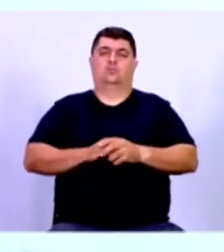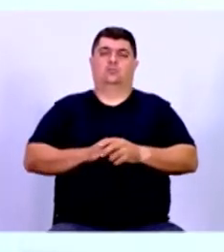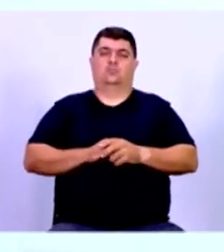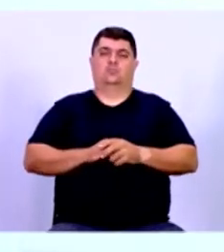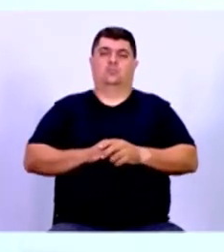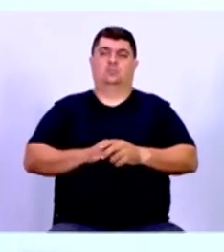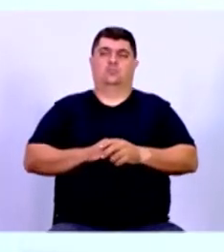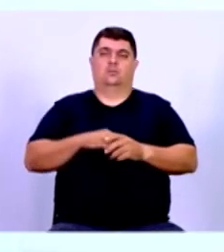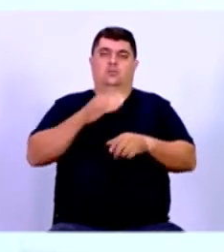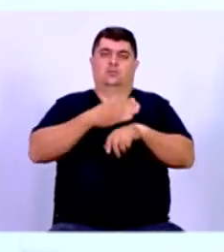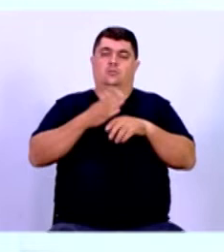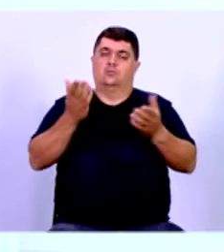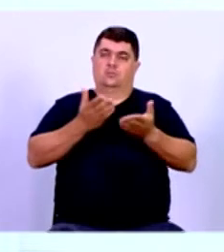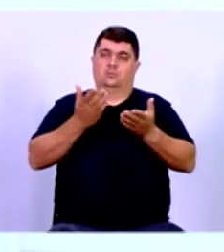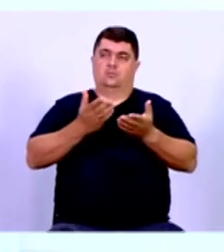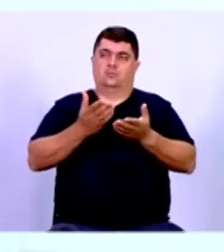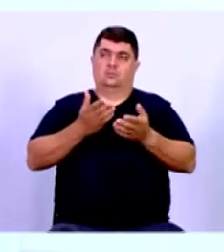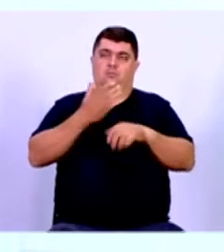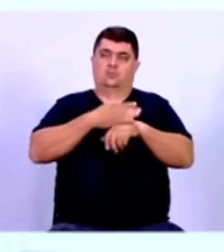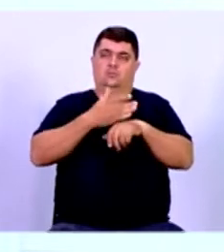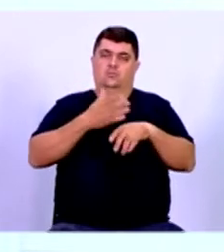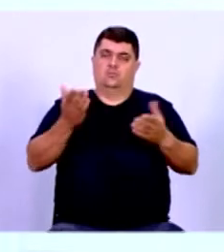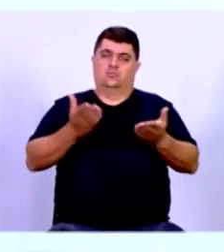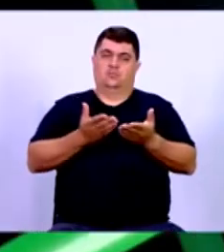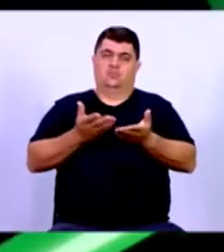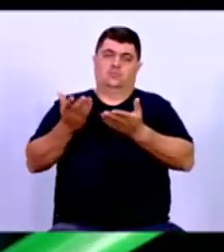nossa atividade de sala. Vamos à atividade?